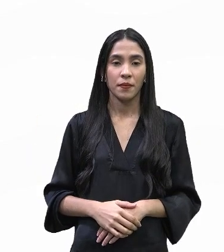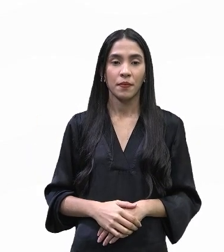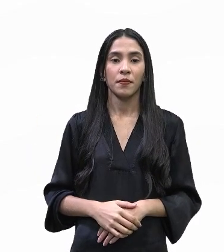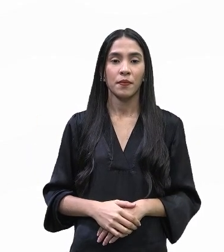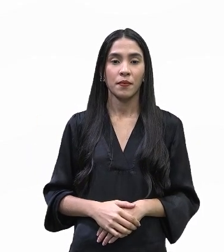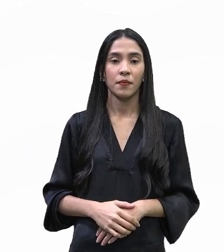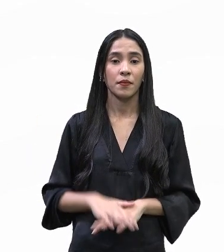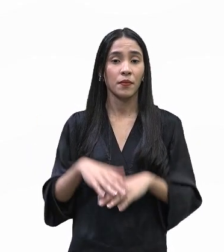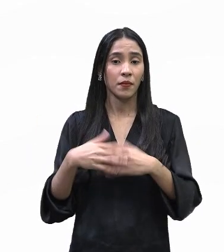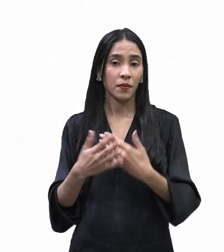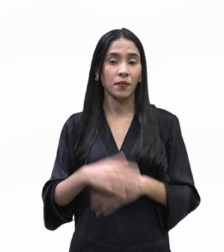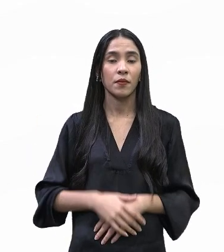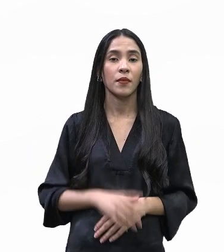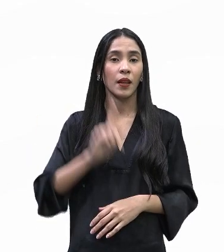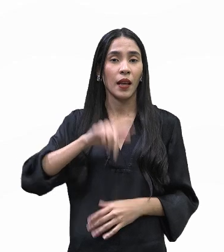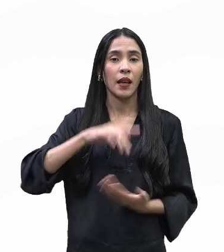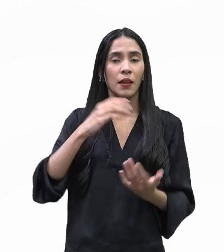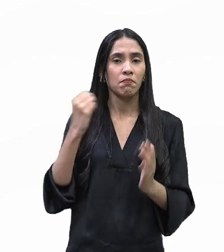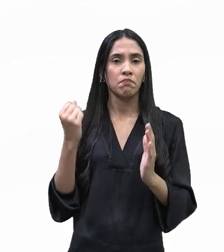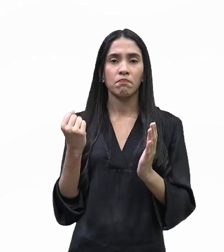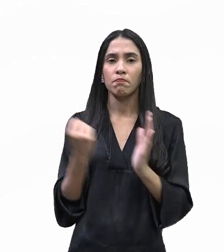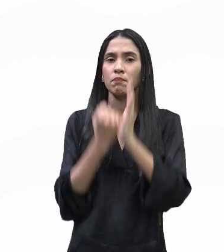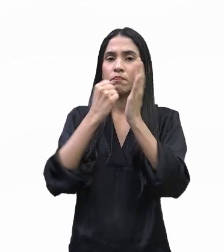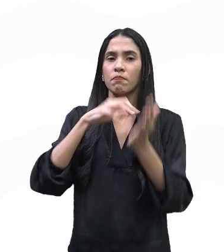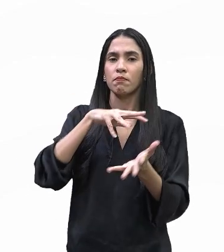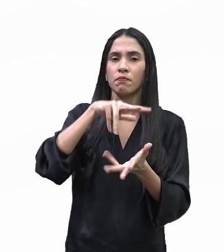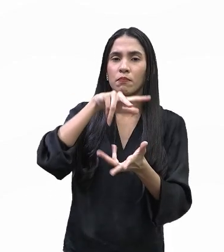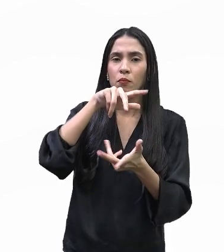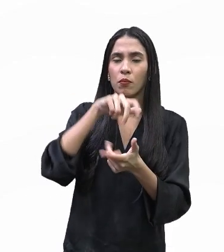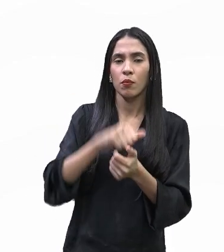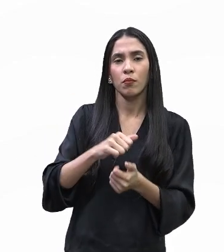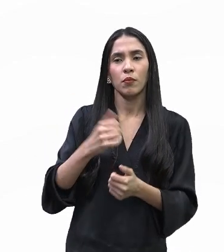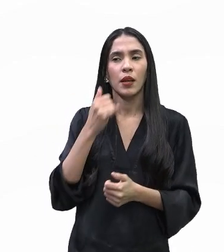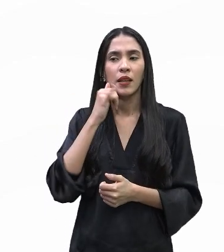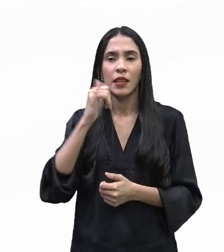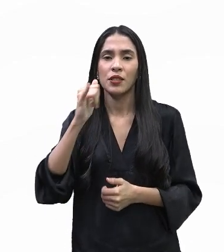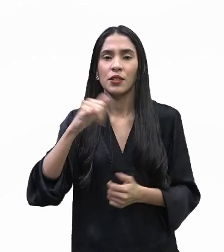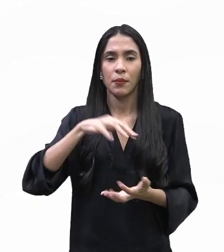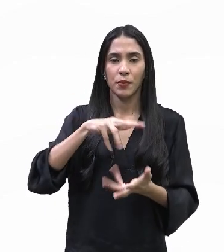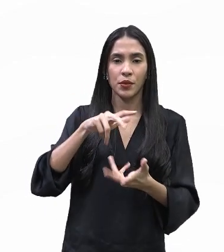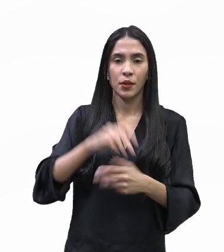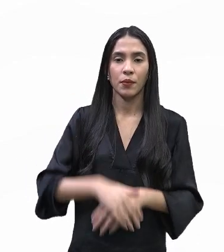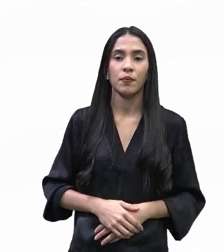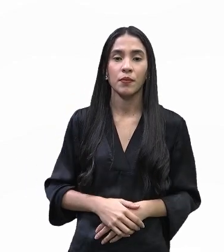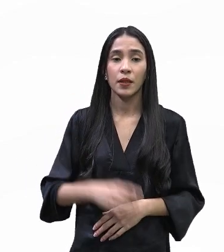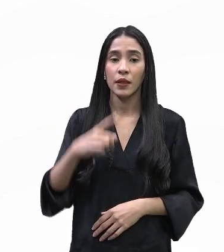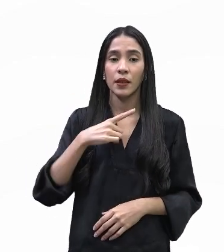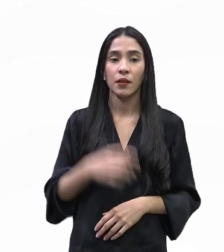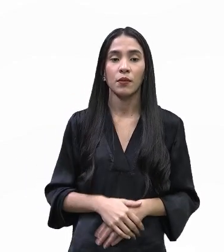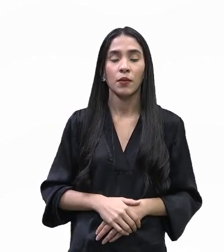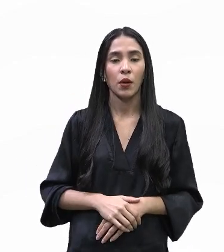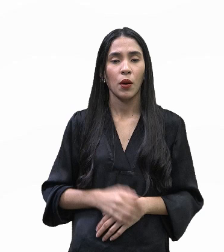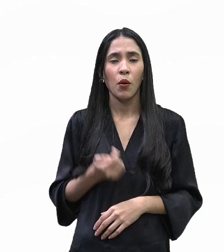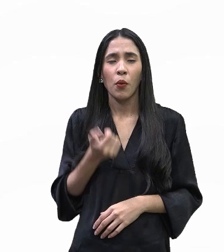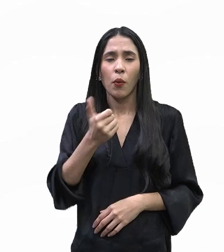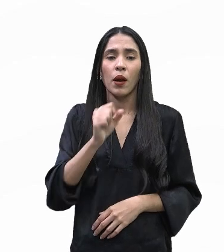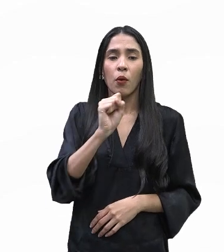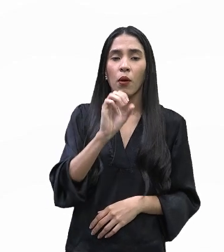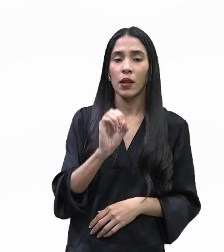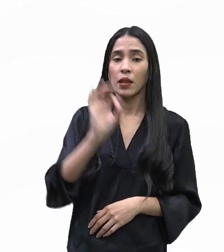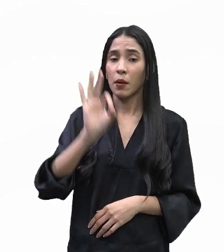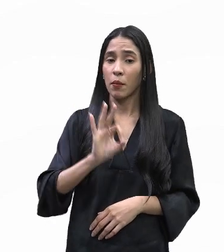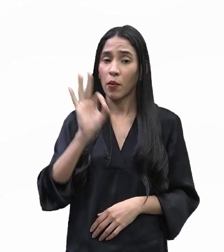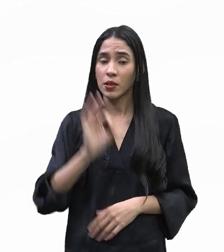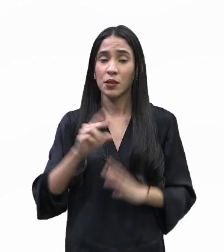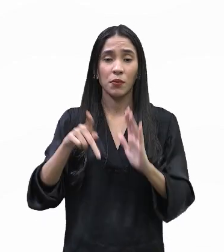aí, né? Afinal, o petróleo é a matriz energética mundial, composta por quase 80%